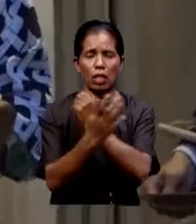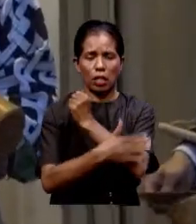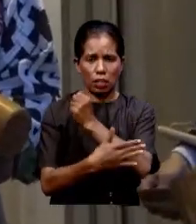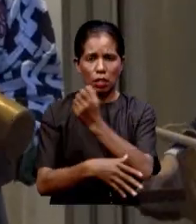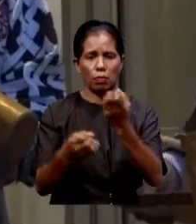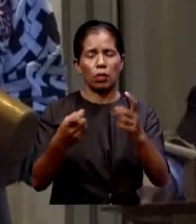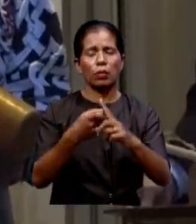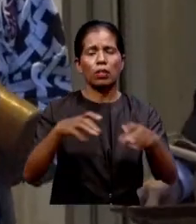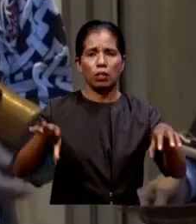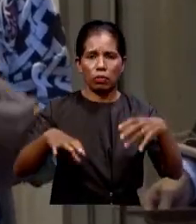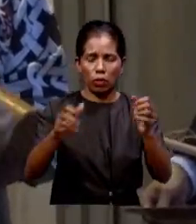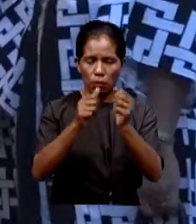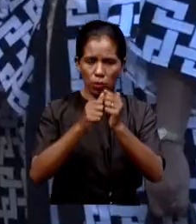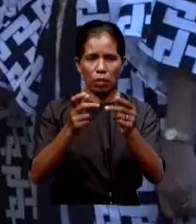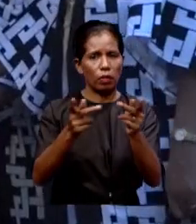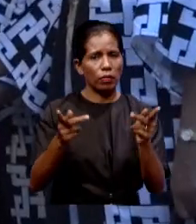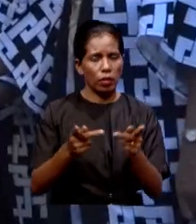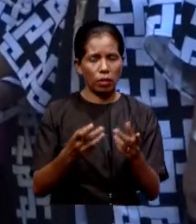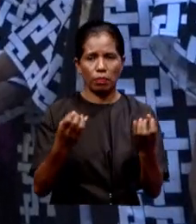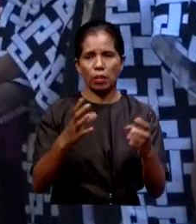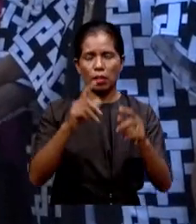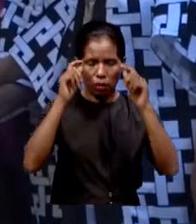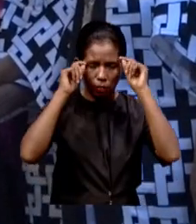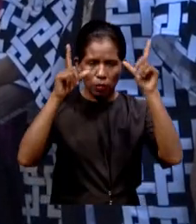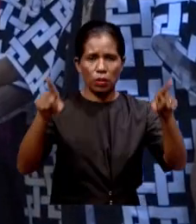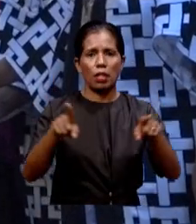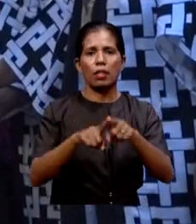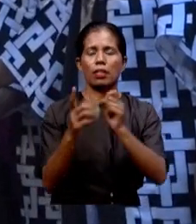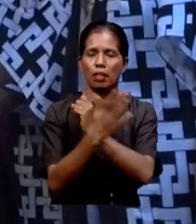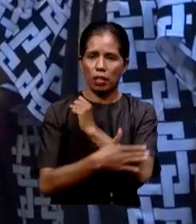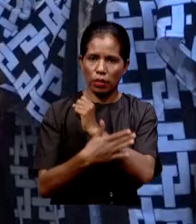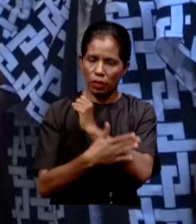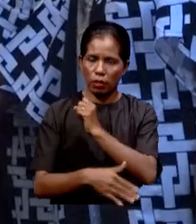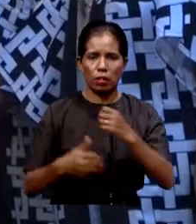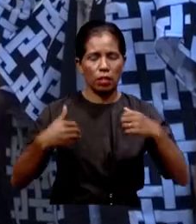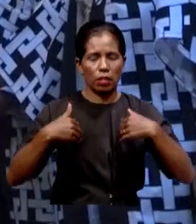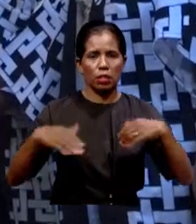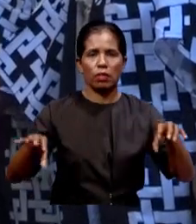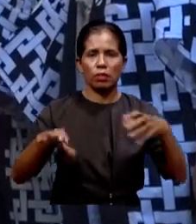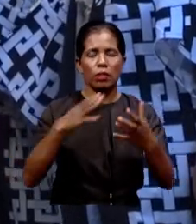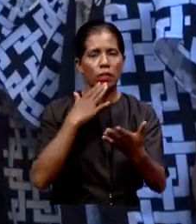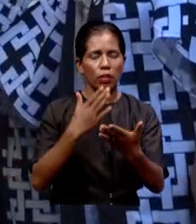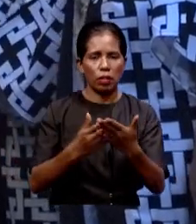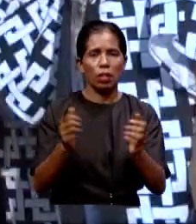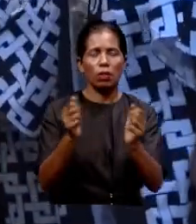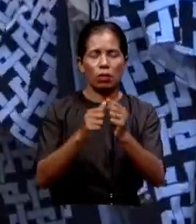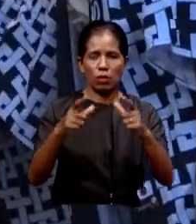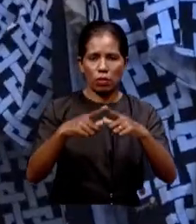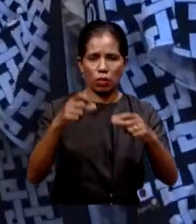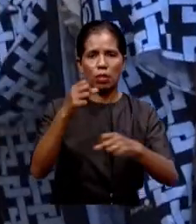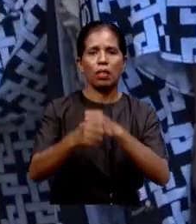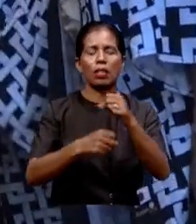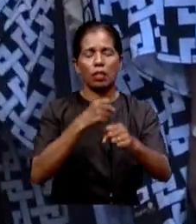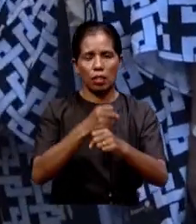Liusi Cooperação e a área UEN, no Nemos Timor-Leste, Hanessa Nação Nebe e a relação Diaktebes com Japão, durante a Tinam Barak